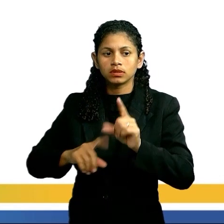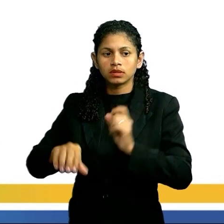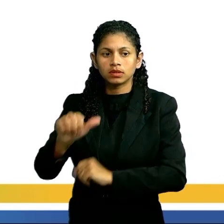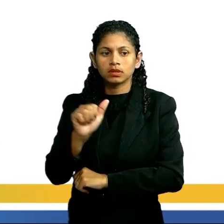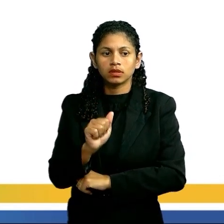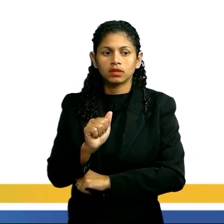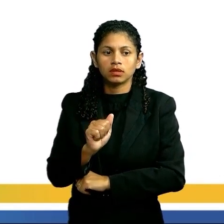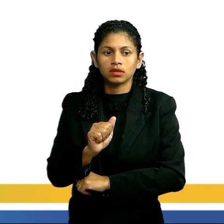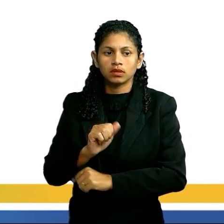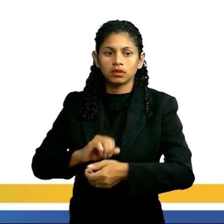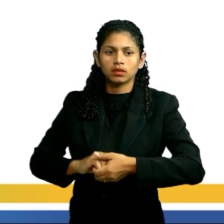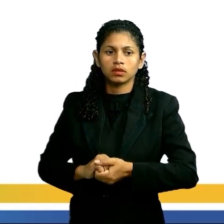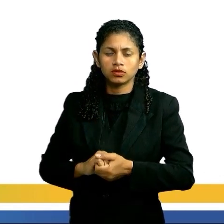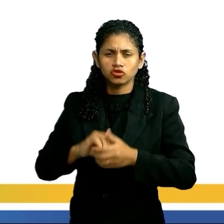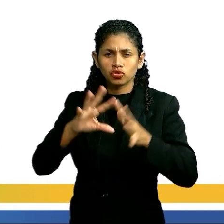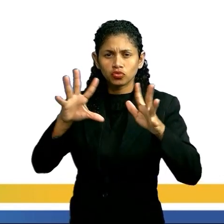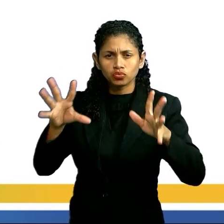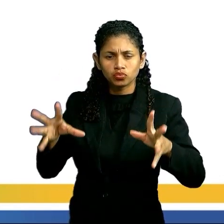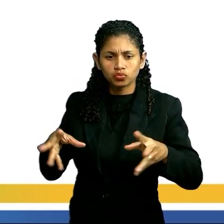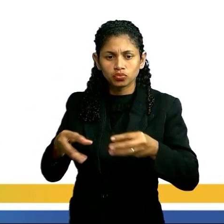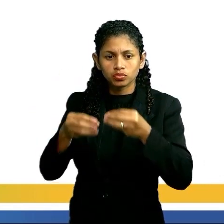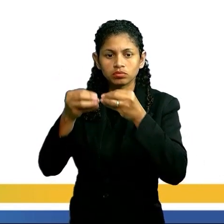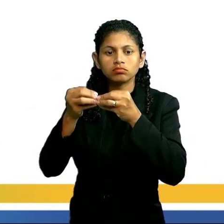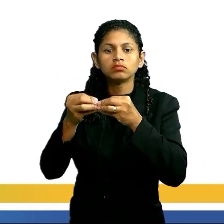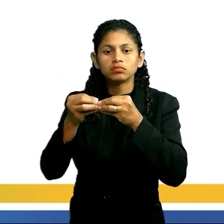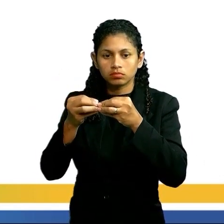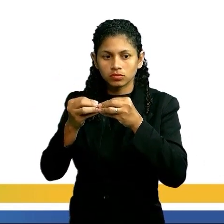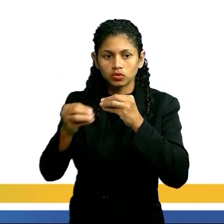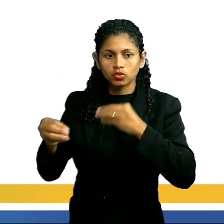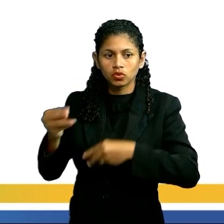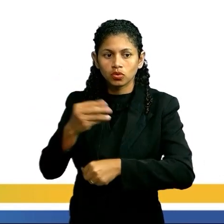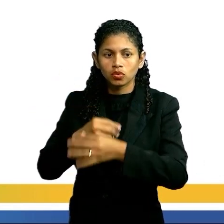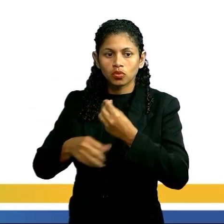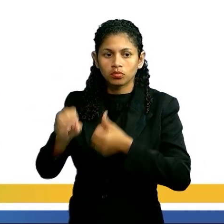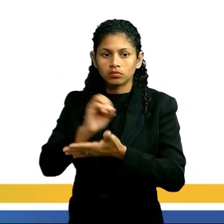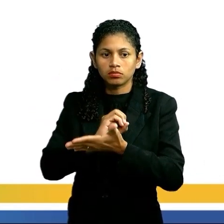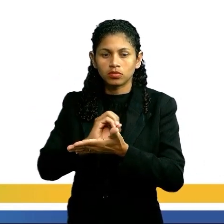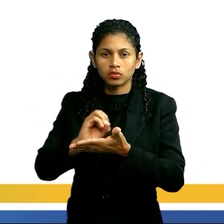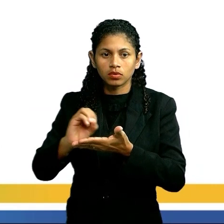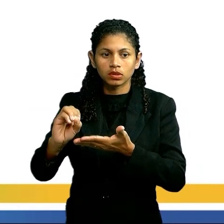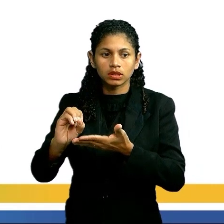inorgânico. B. Foi a primeira síntese realizada em laboratório?